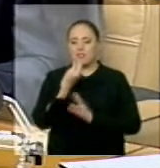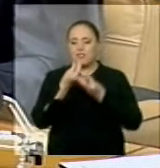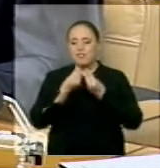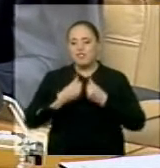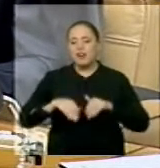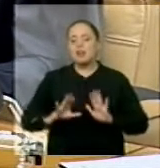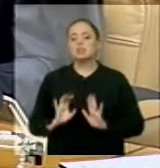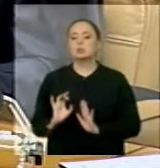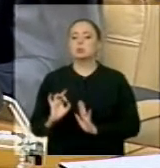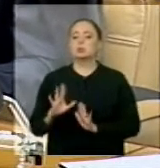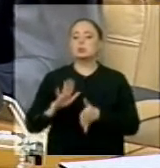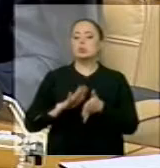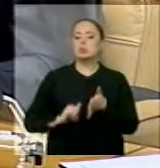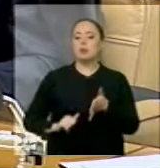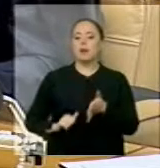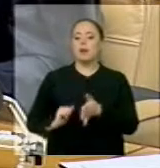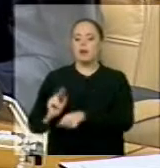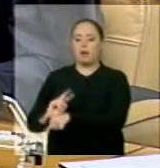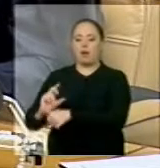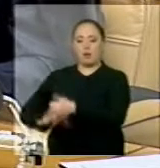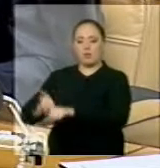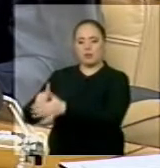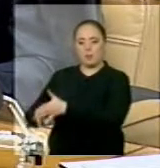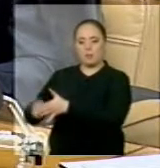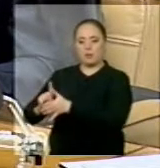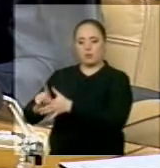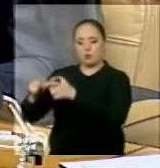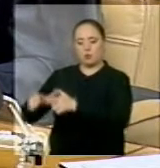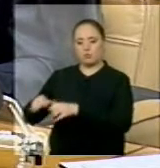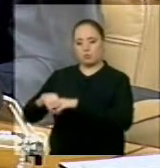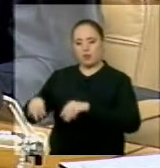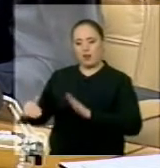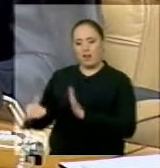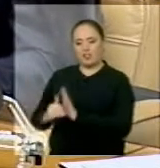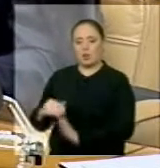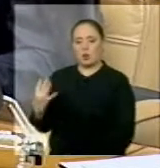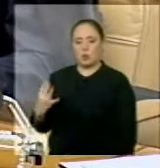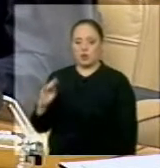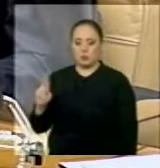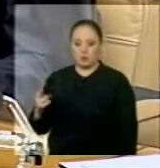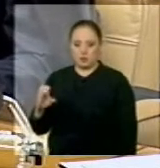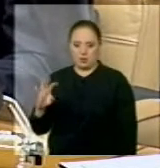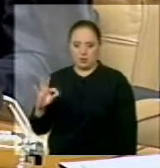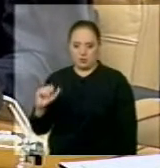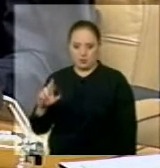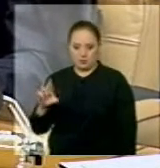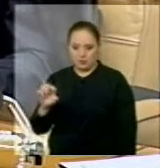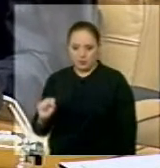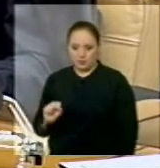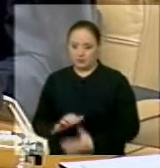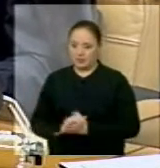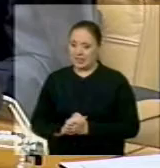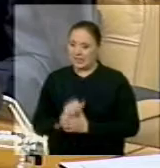simples dispensa da vistoria prévia nos imóveis rurais de até 4 módulos fiscais, se